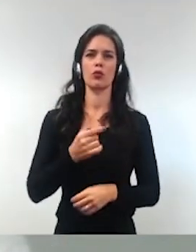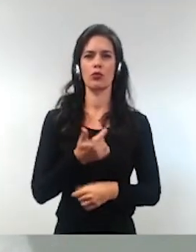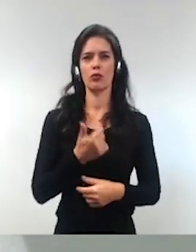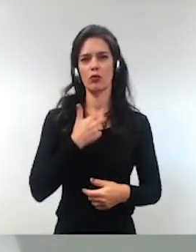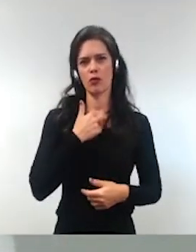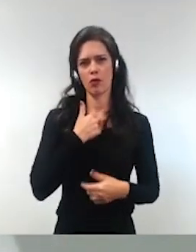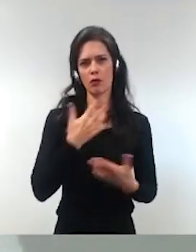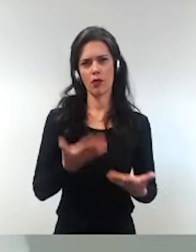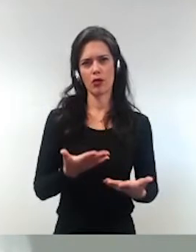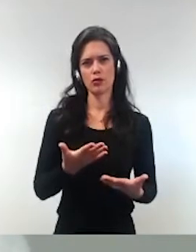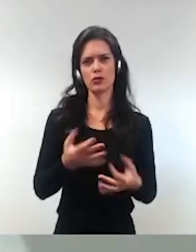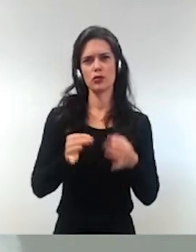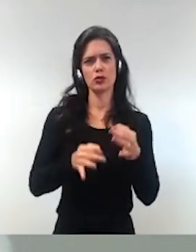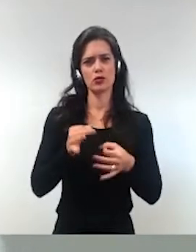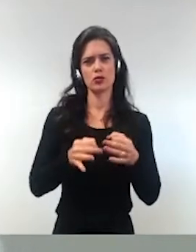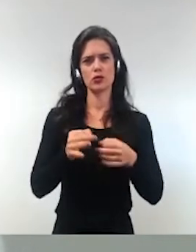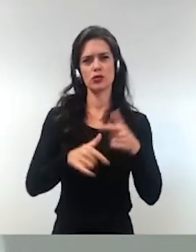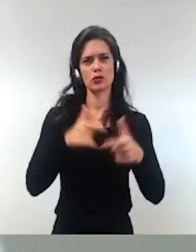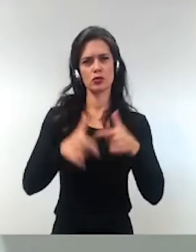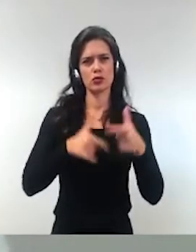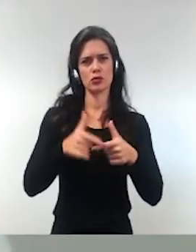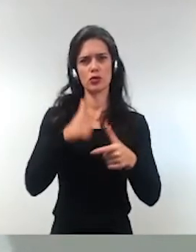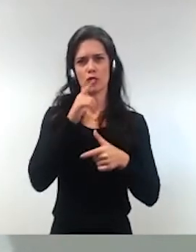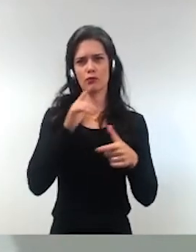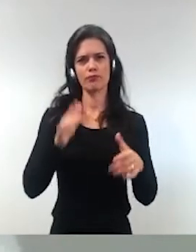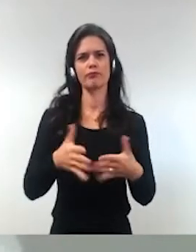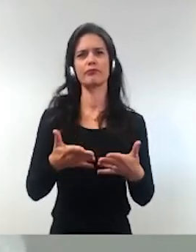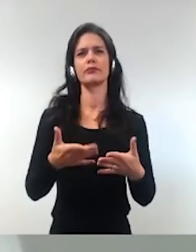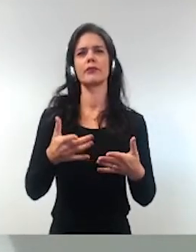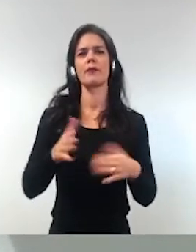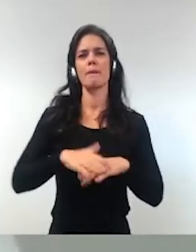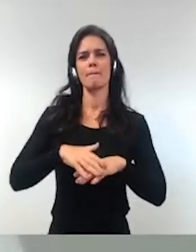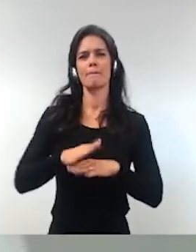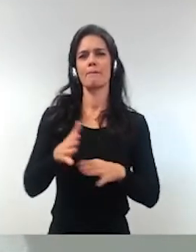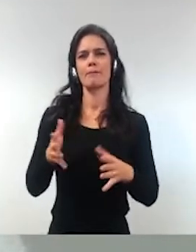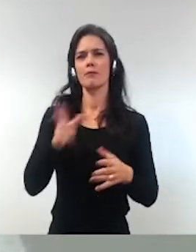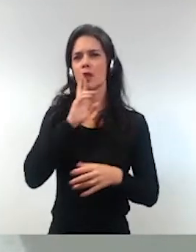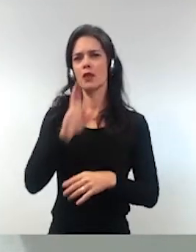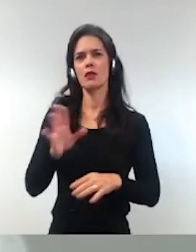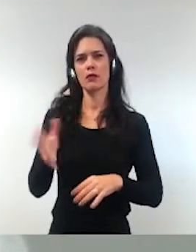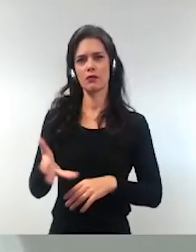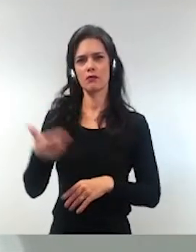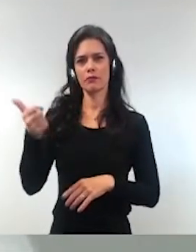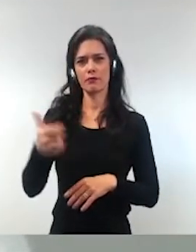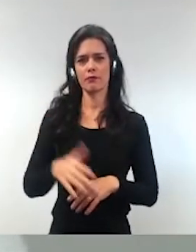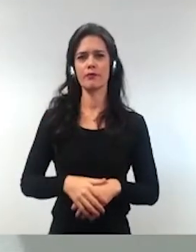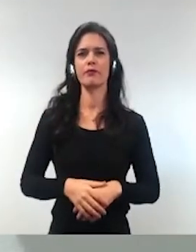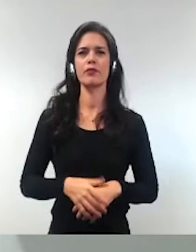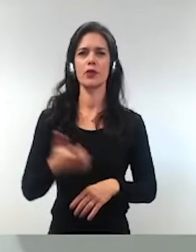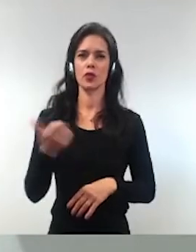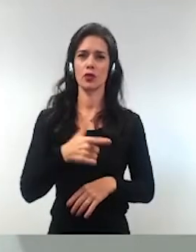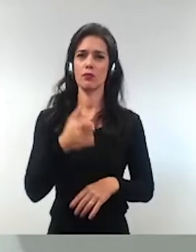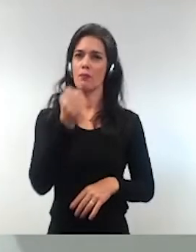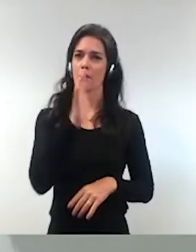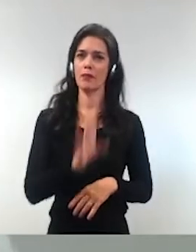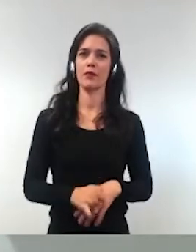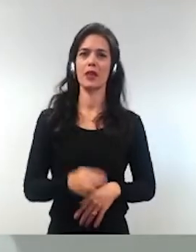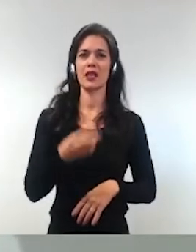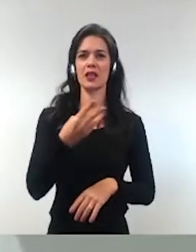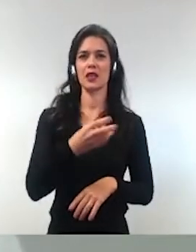Justiça do Trabalho é, sem dúvida, a que mais concilia no país. Em geral, os nossos índices vão chegando a